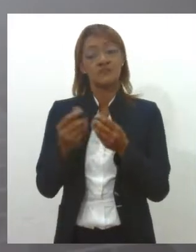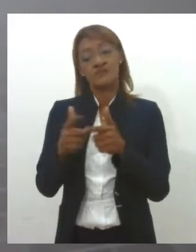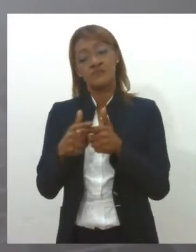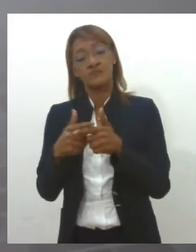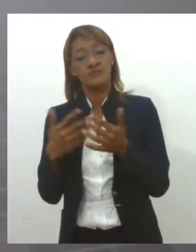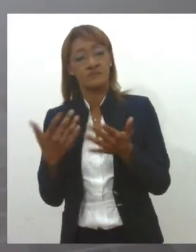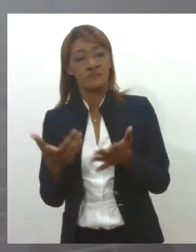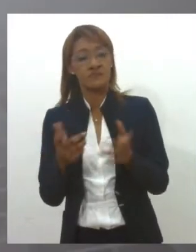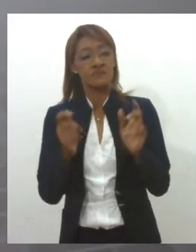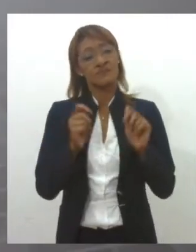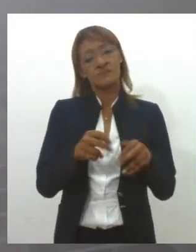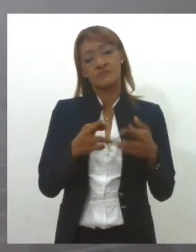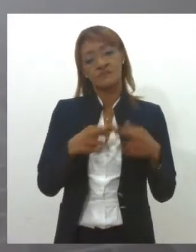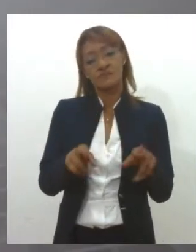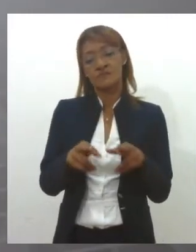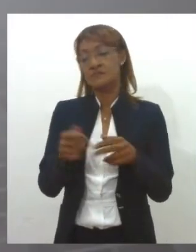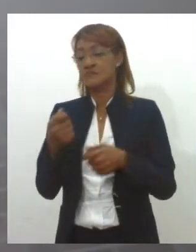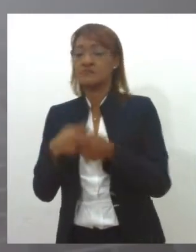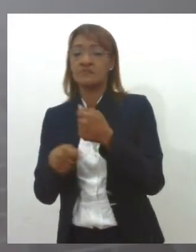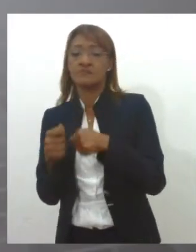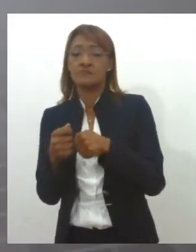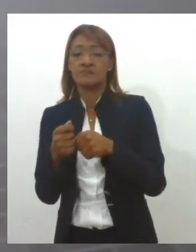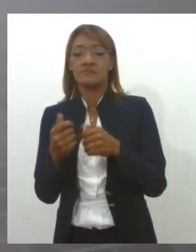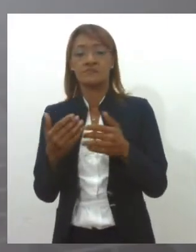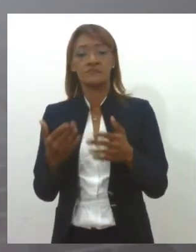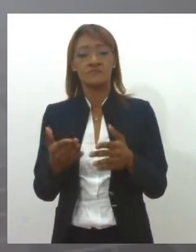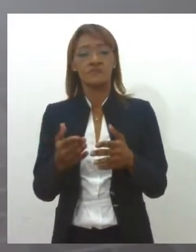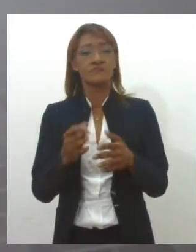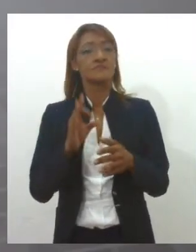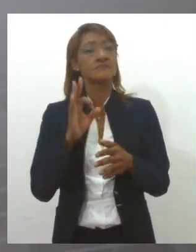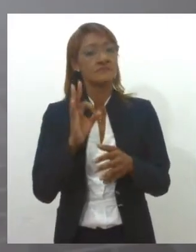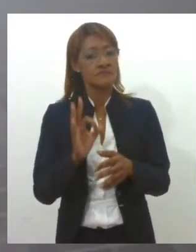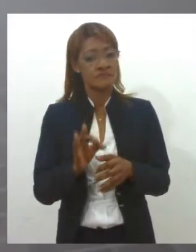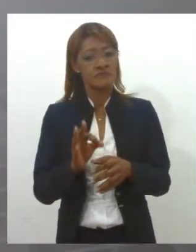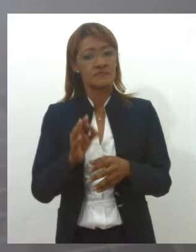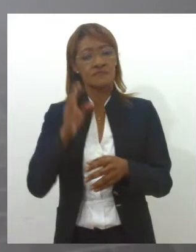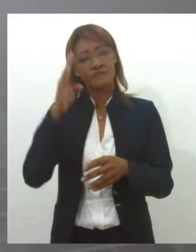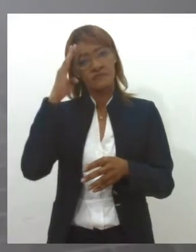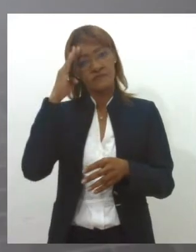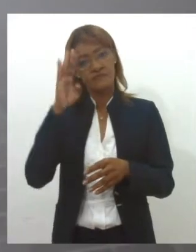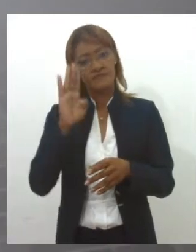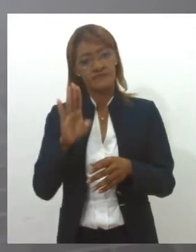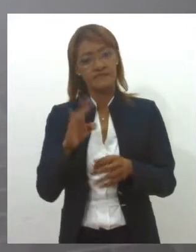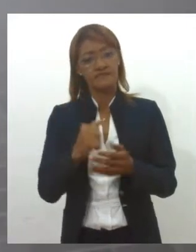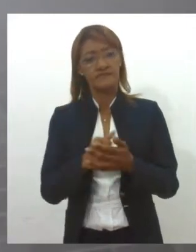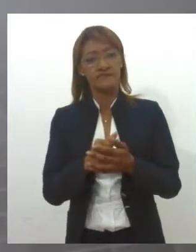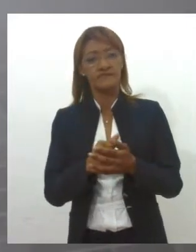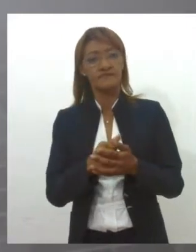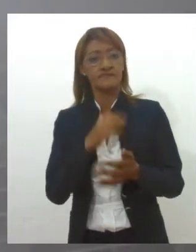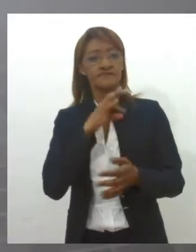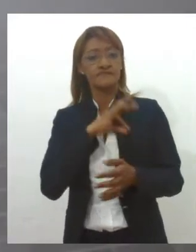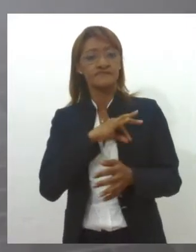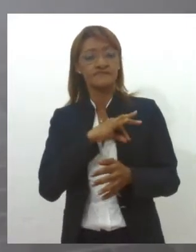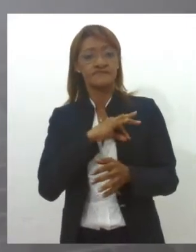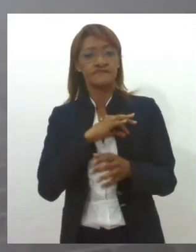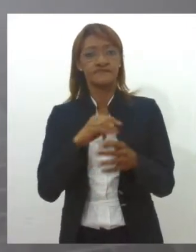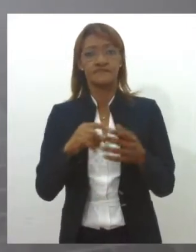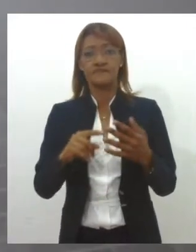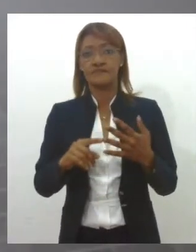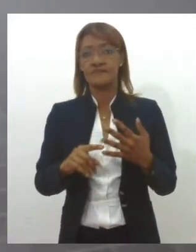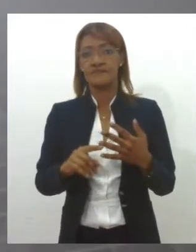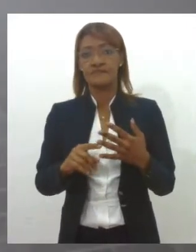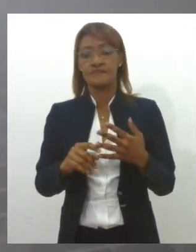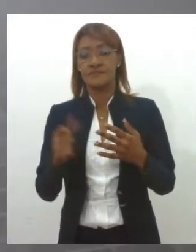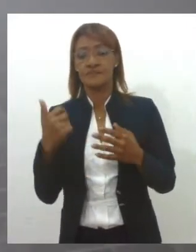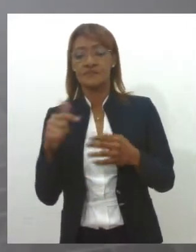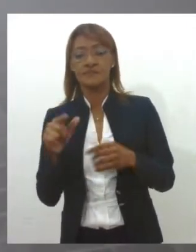onde pode ser economizado esses dados são essenciais para um processo de negociação salarial por outro lado é